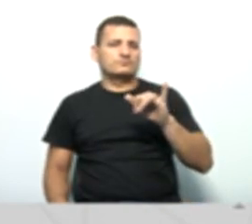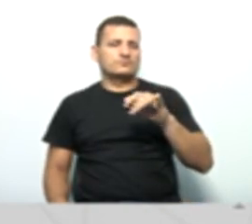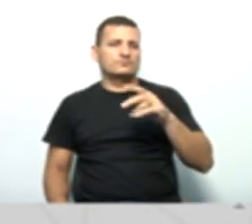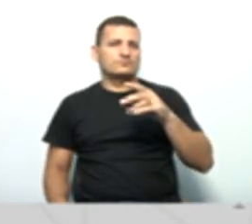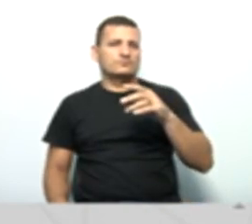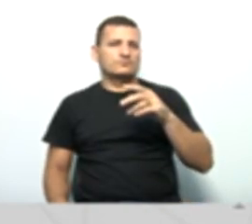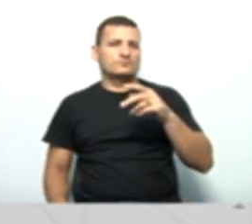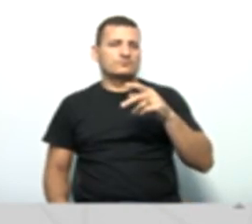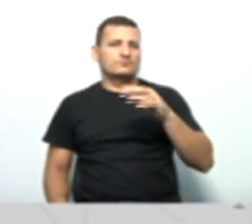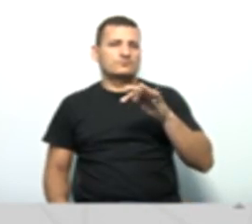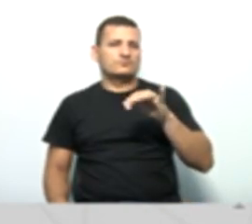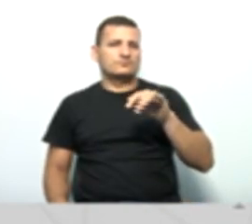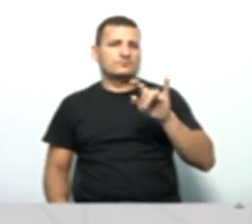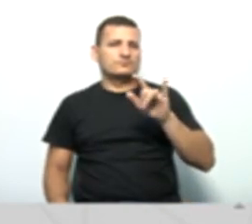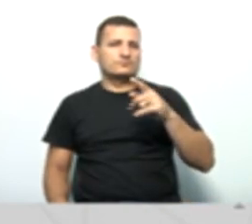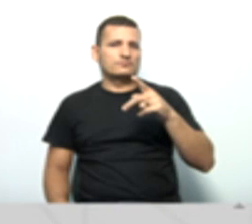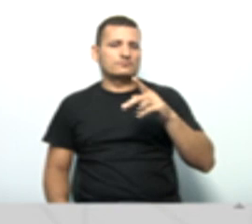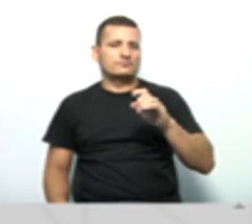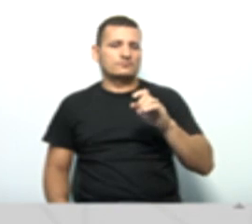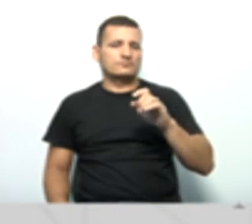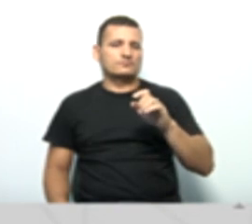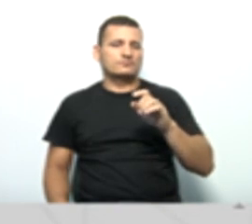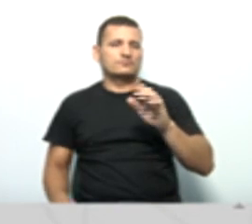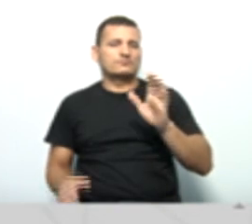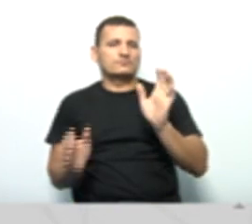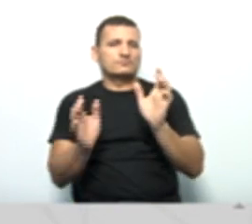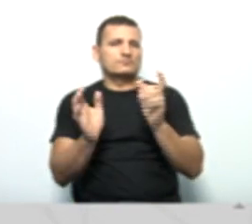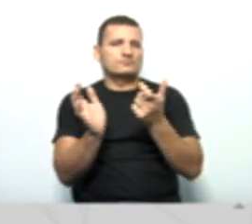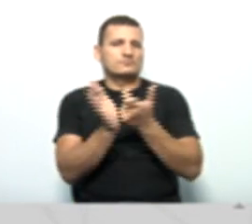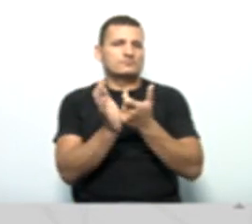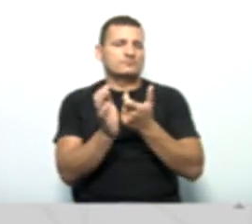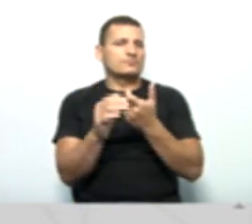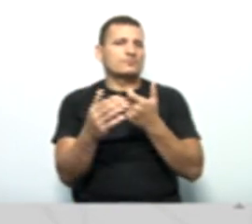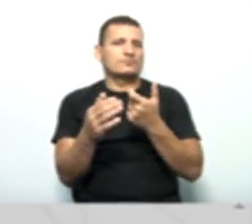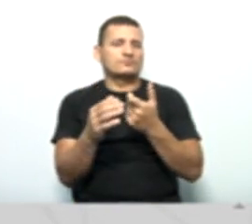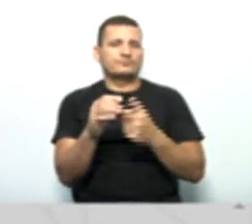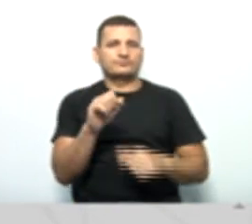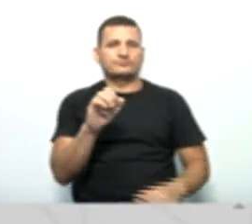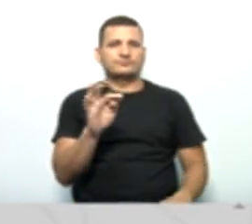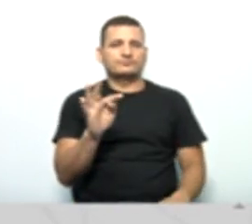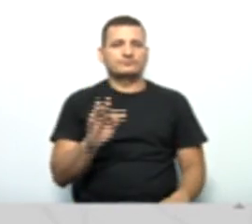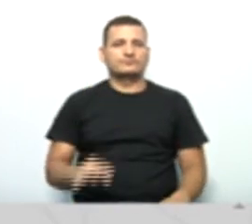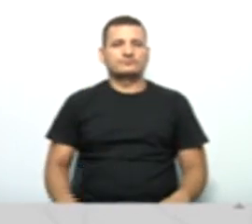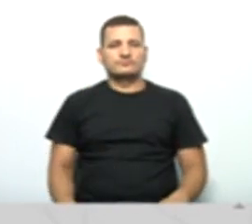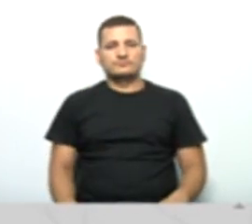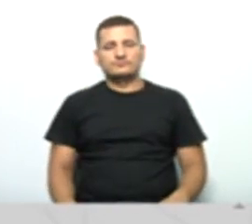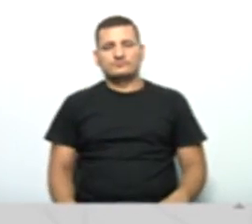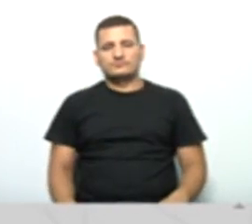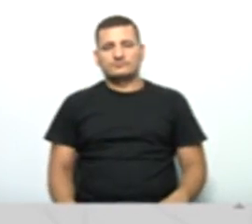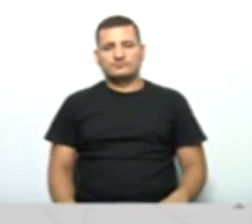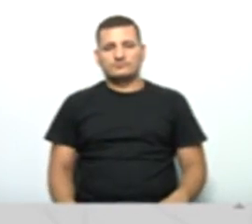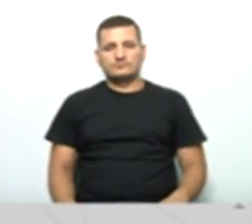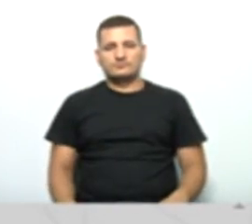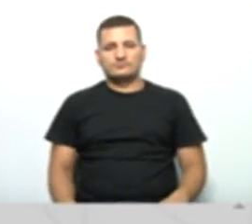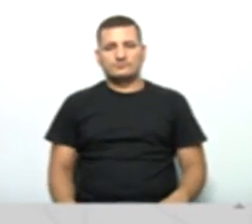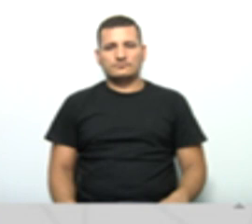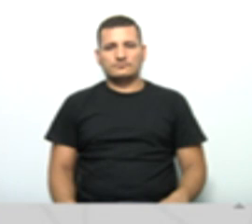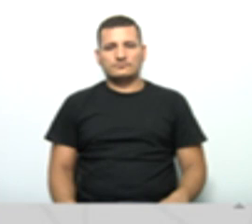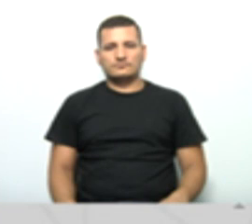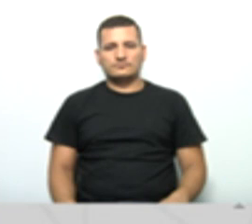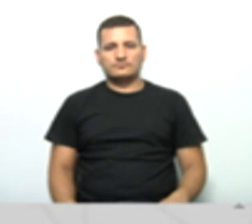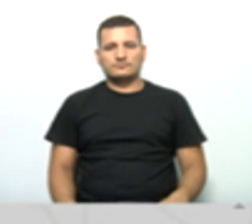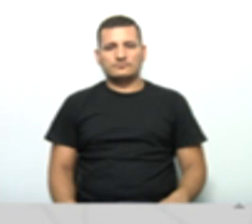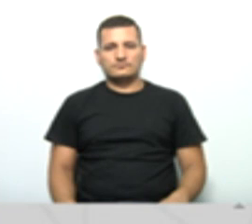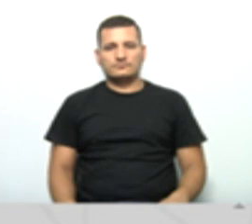classe do tipo 7. Professor Ricardo? Só para enfatizar, professor, que ele